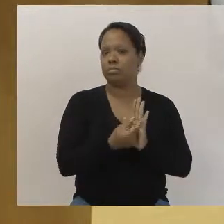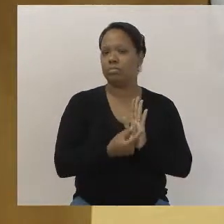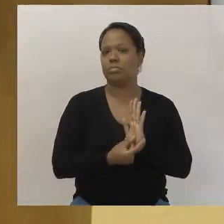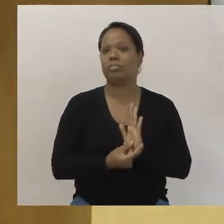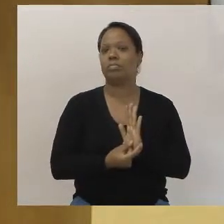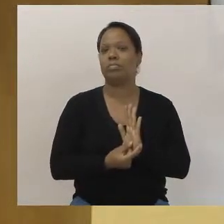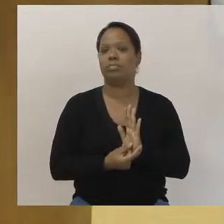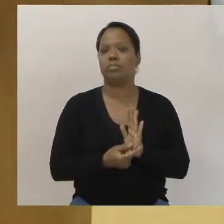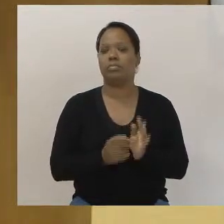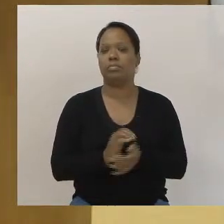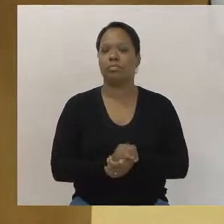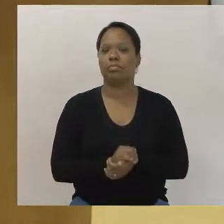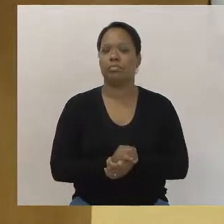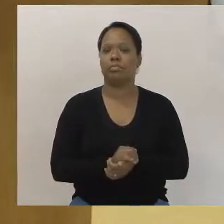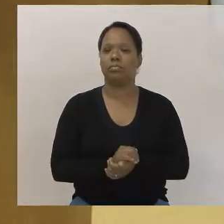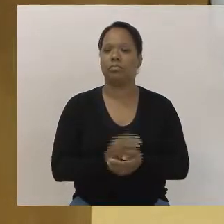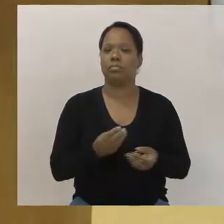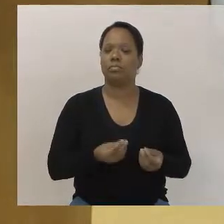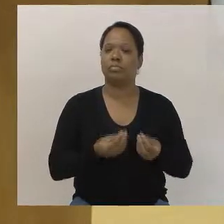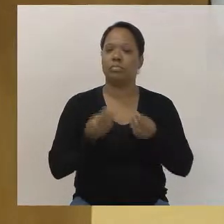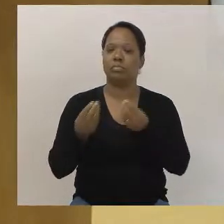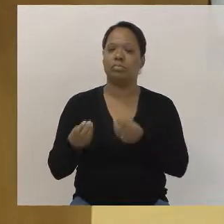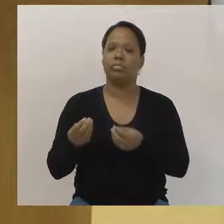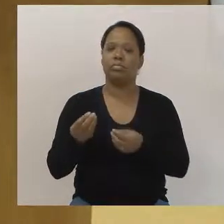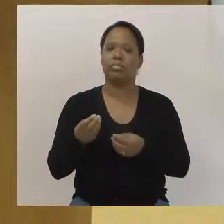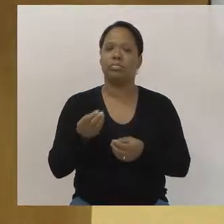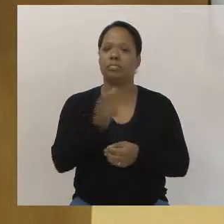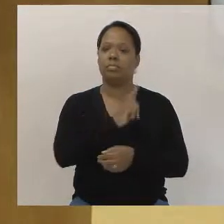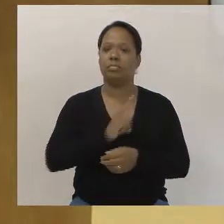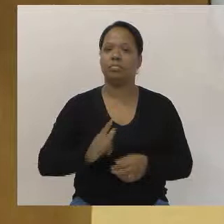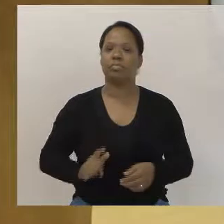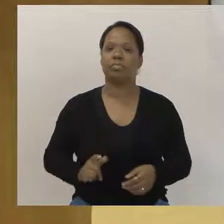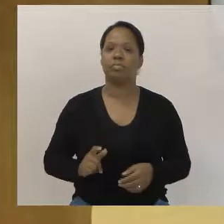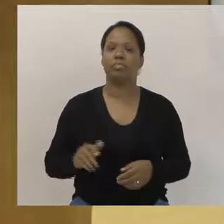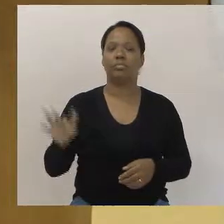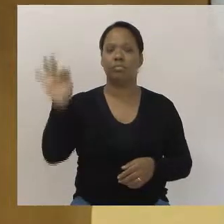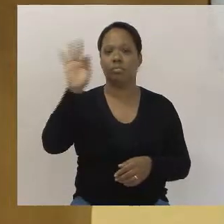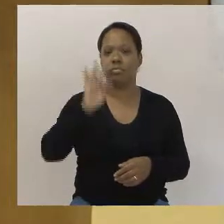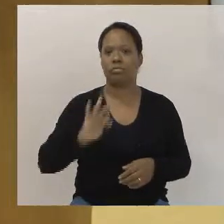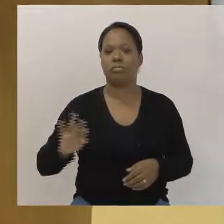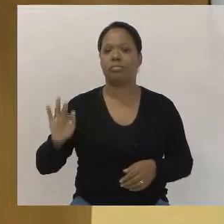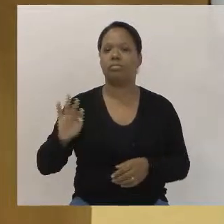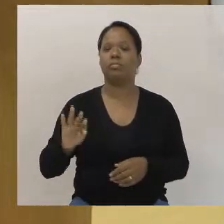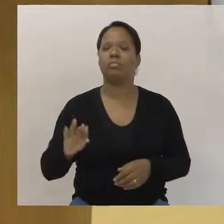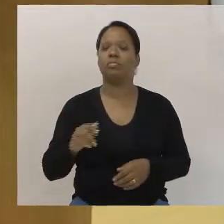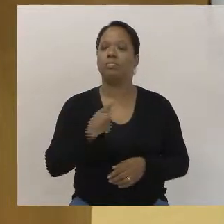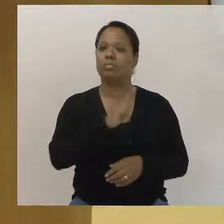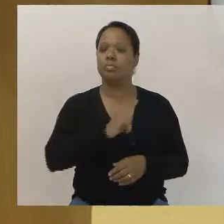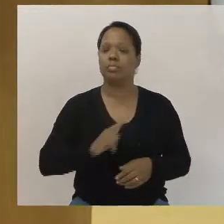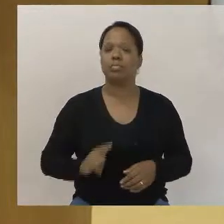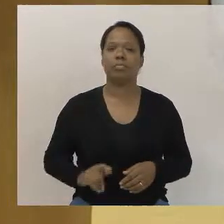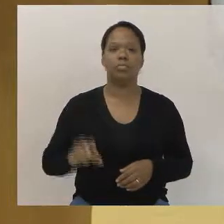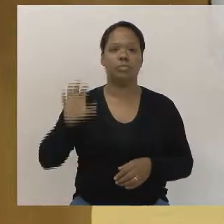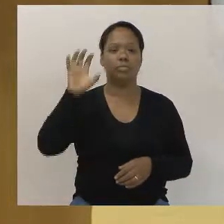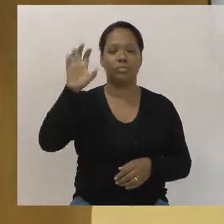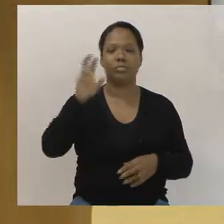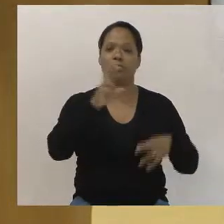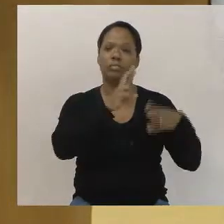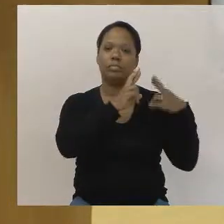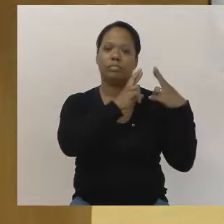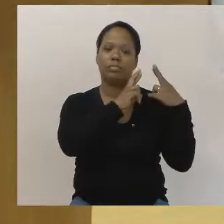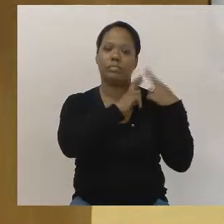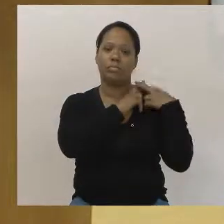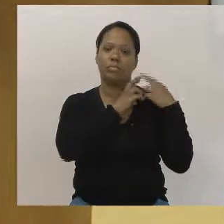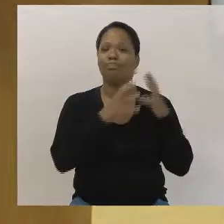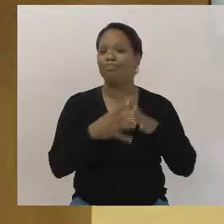parte fica no governo federal a outra maior maior parte do governo estadual e fica as responsabilidades